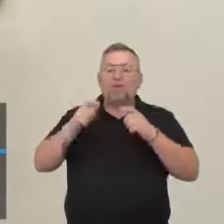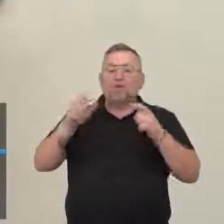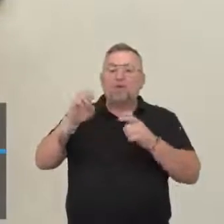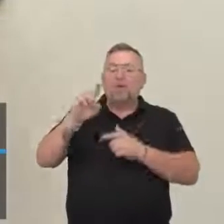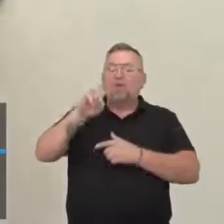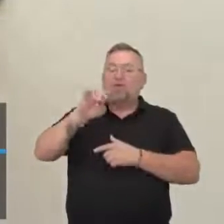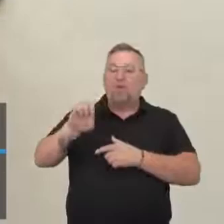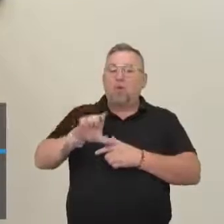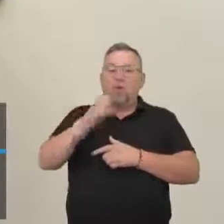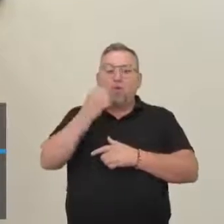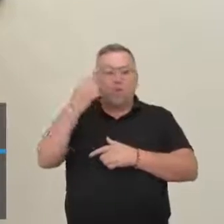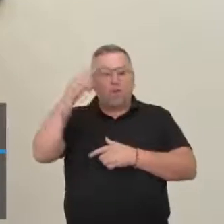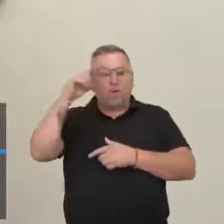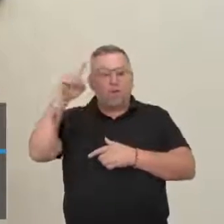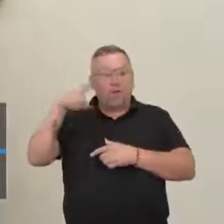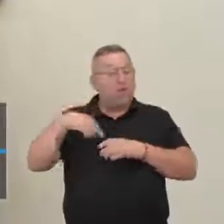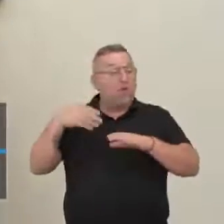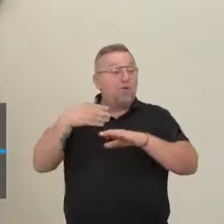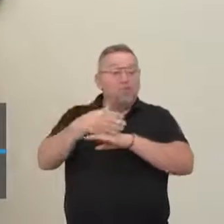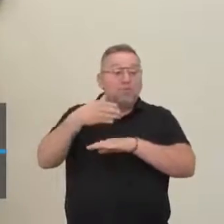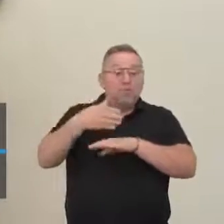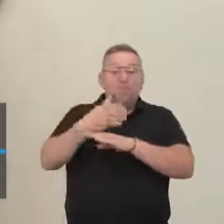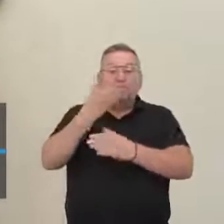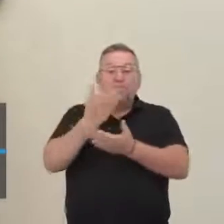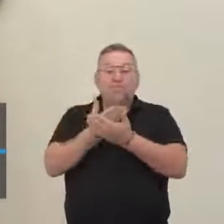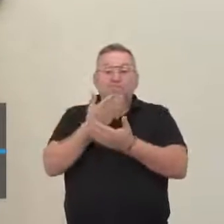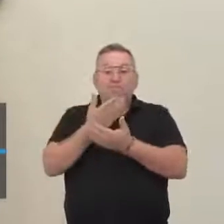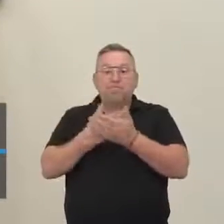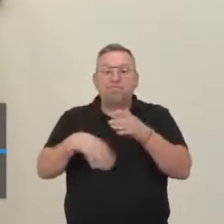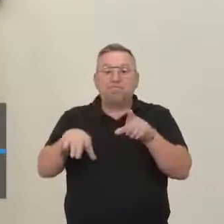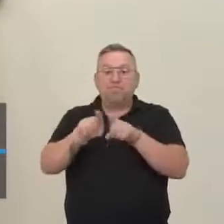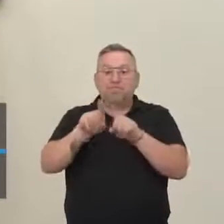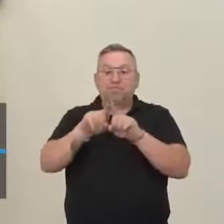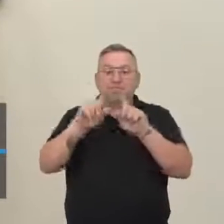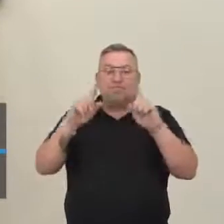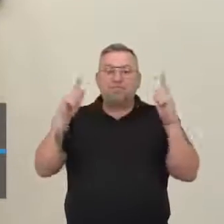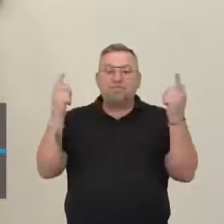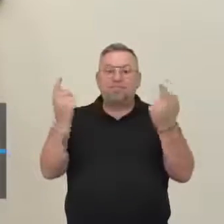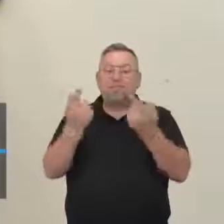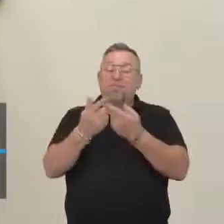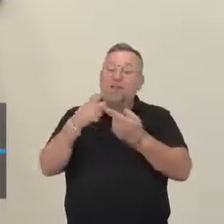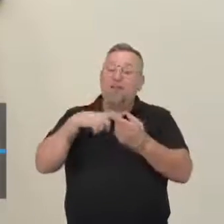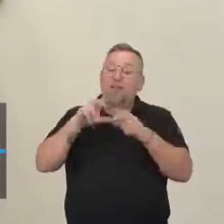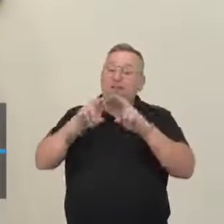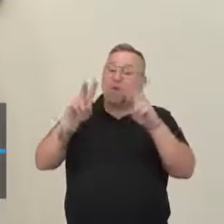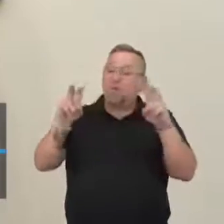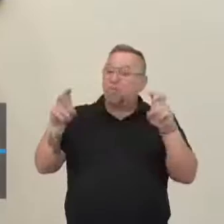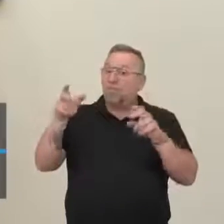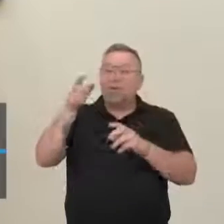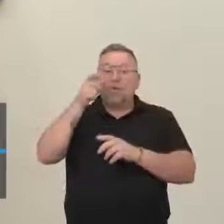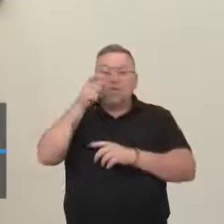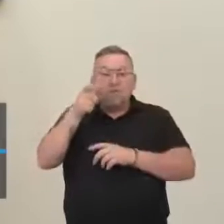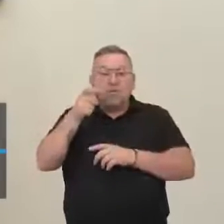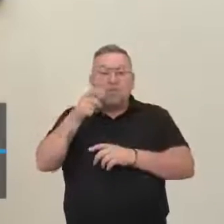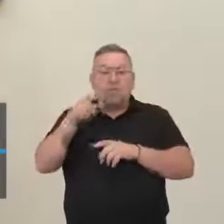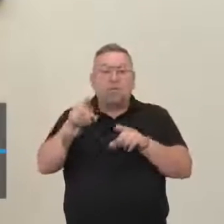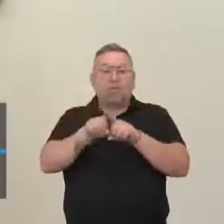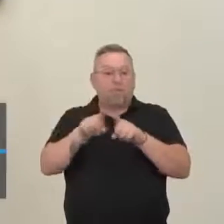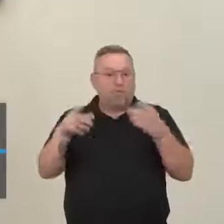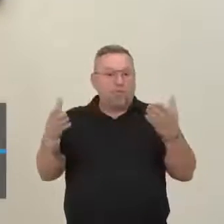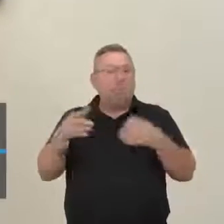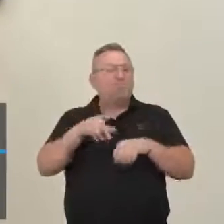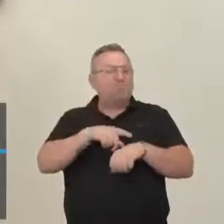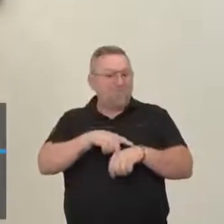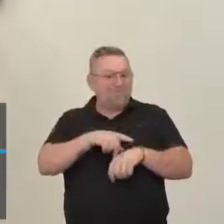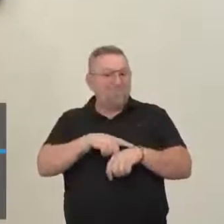bom dia, obrigado aí por participar dessa aula aqui de geografia aí, que tem um assunto bem interessante, um assunto até do momento, né,